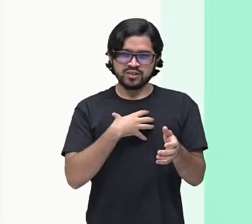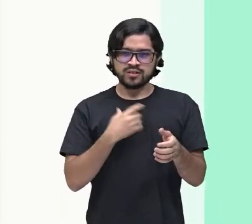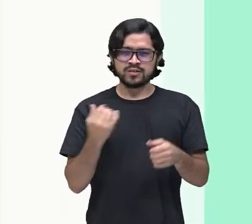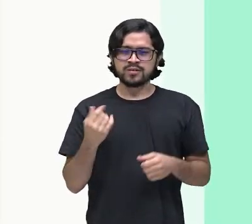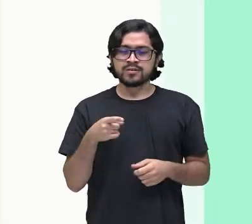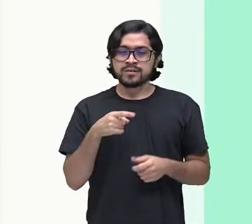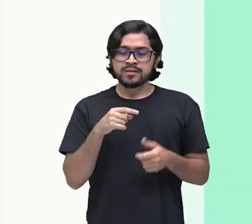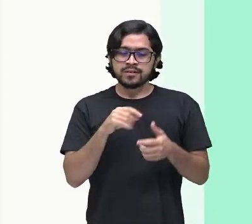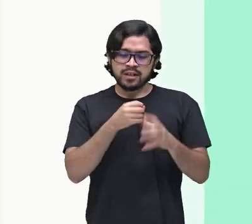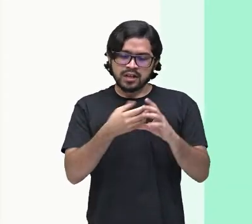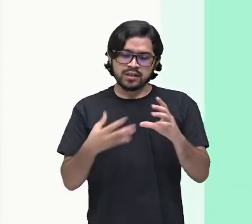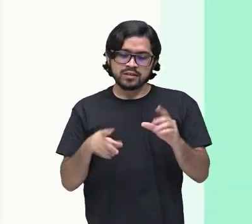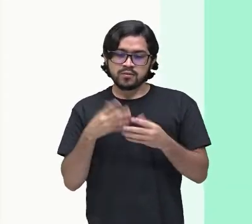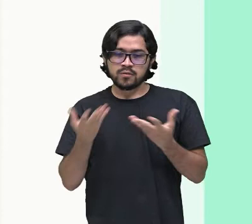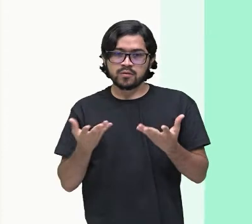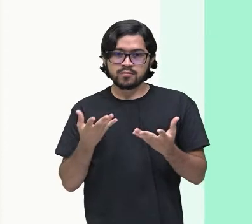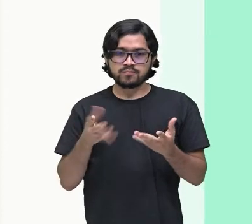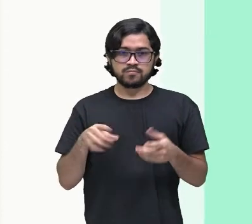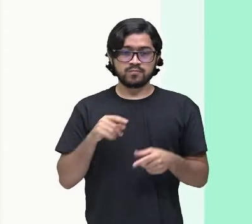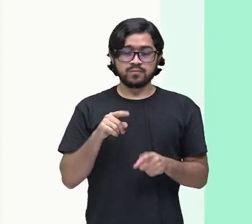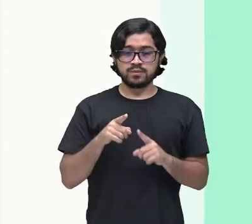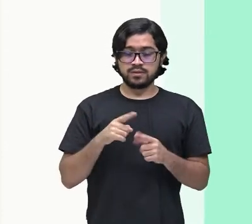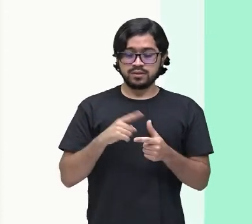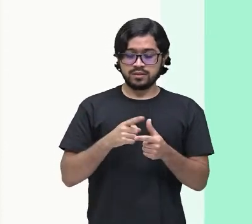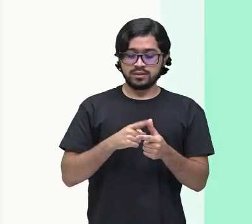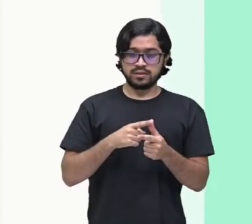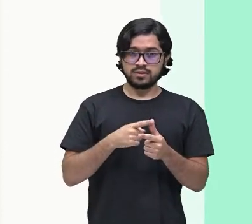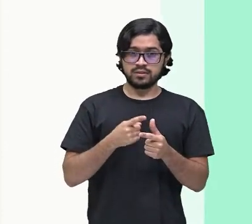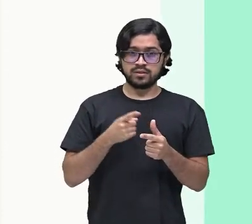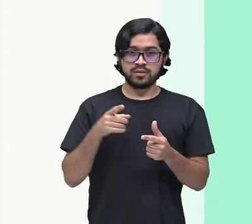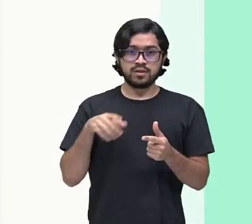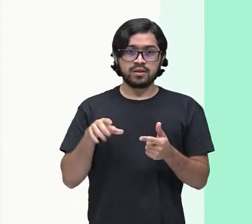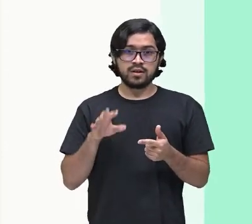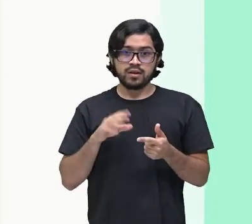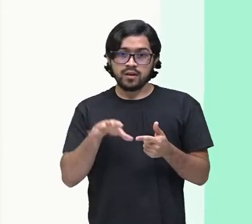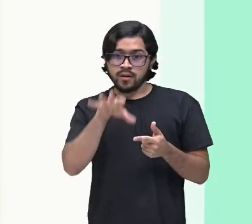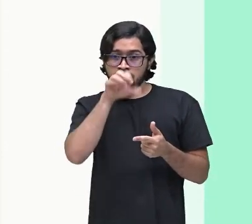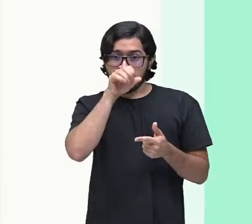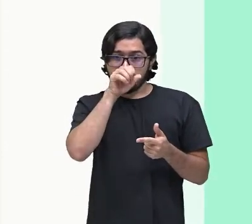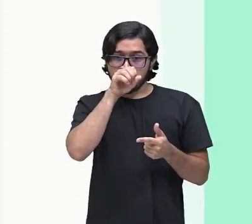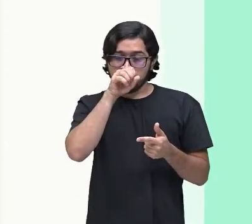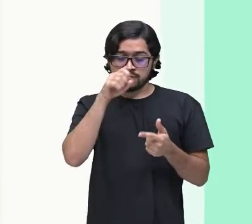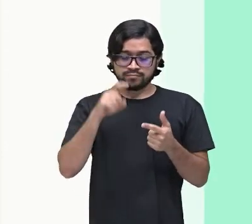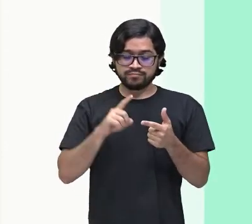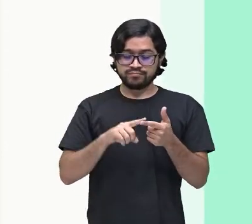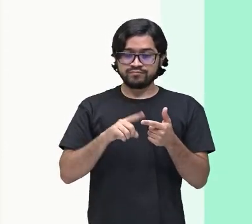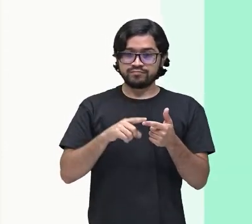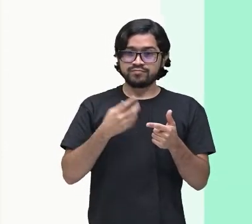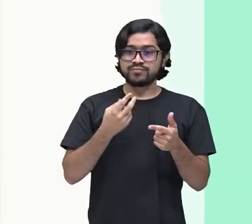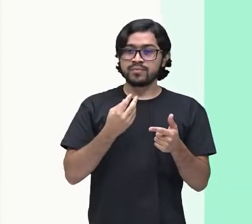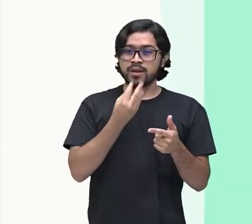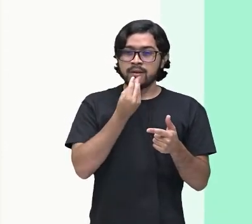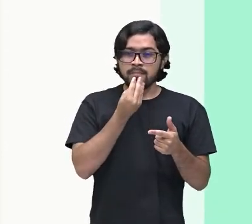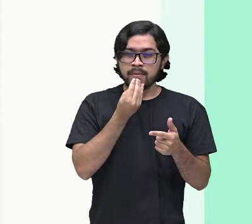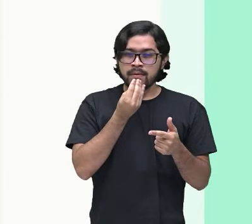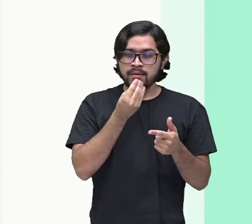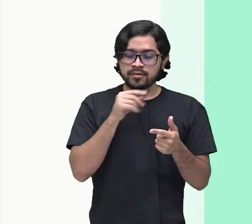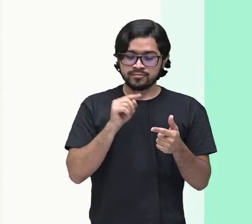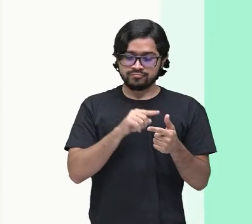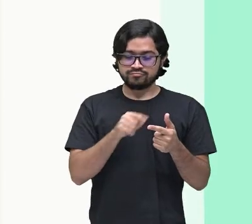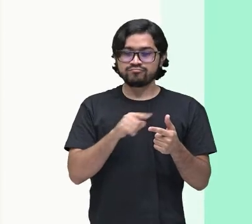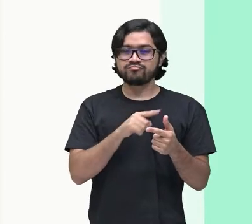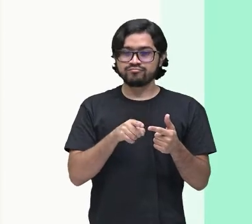do olfato e também do paladar, Esses sentidos, eles estão unidos. Nós não sentimos os sabores